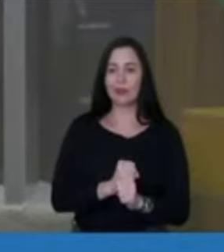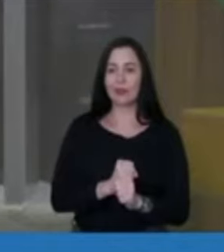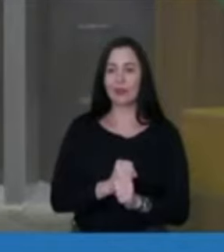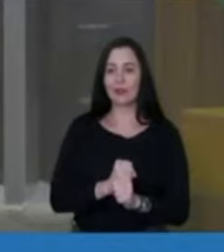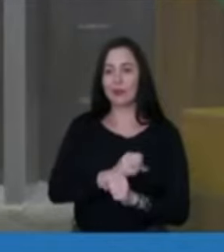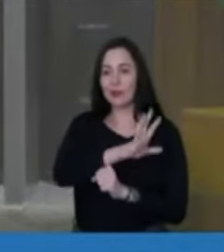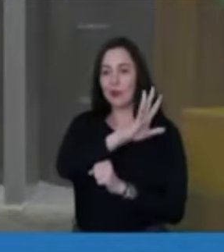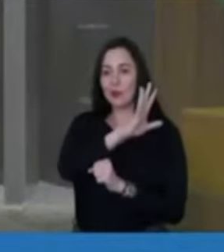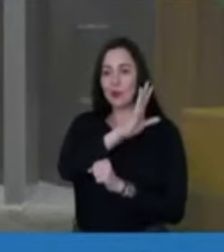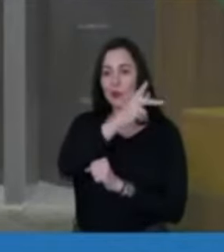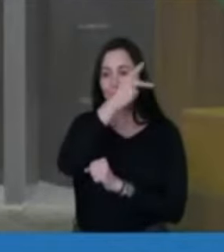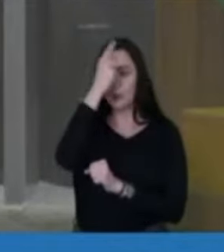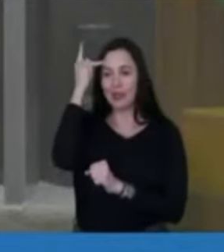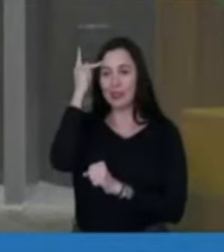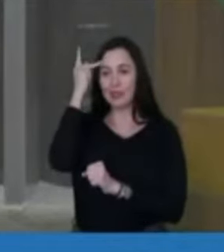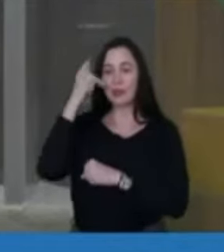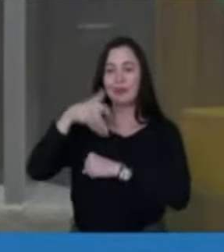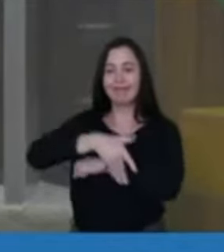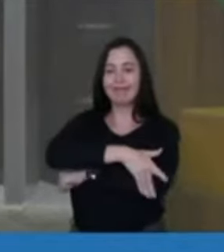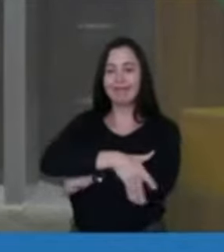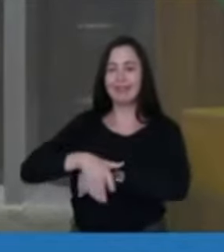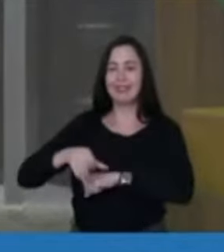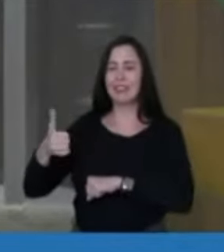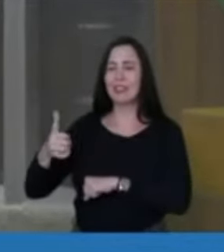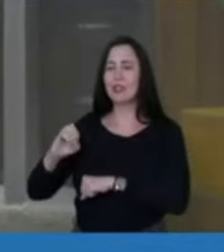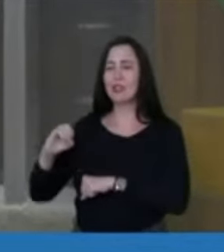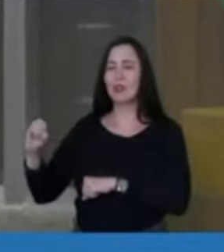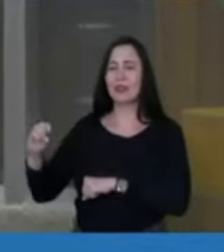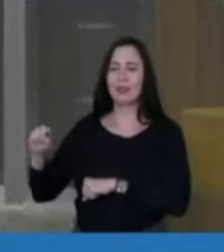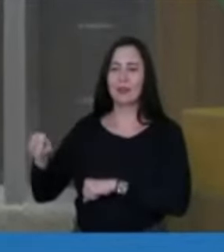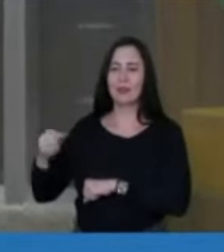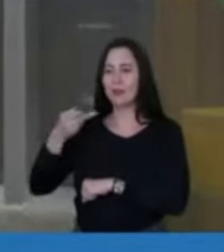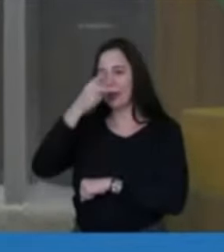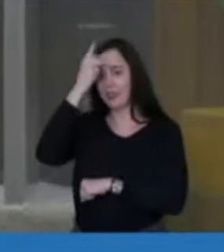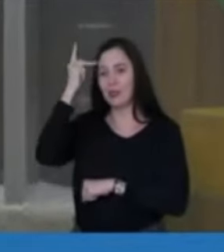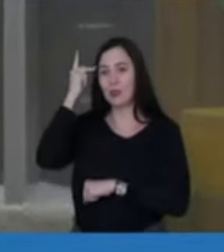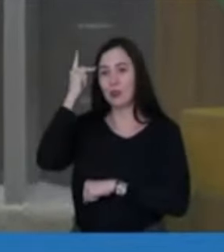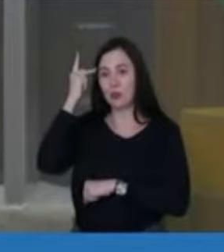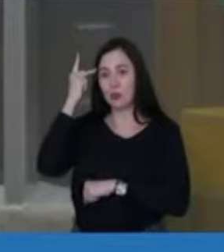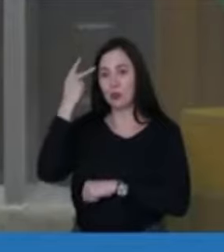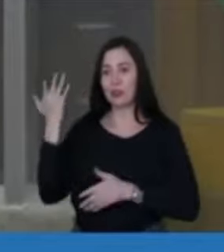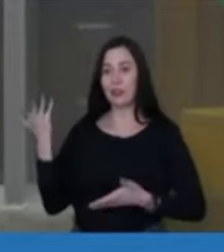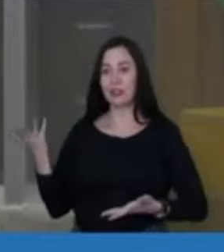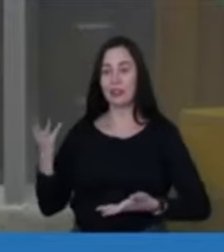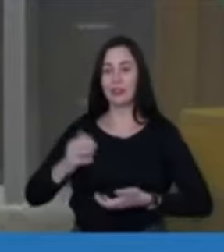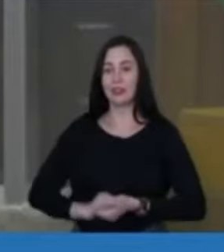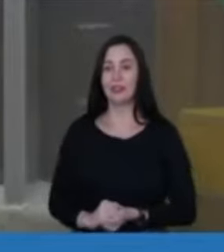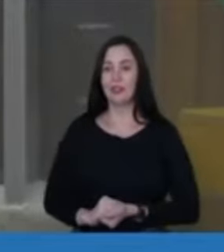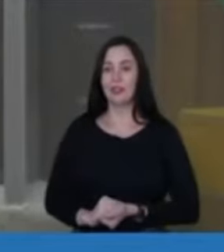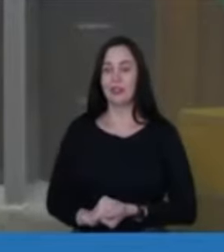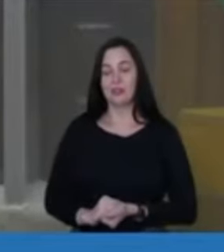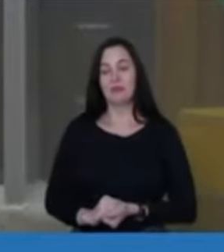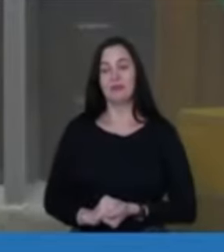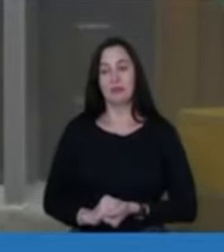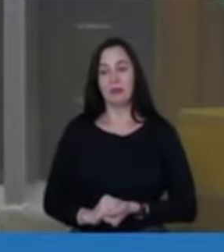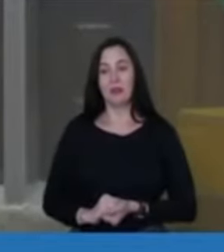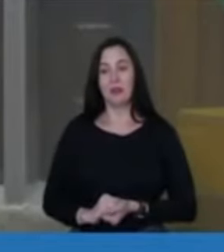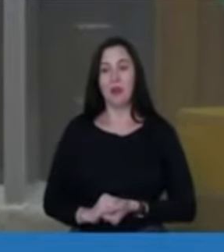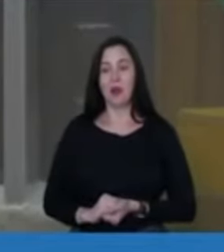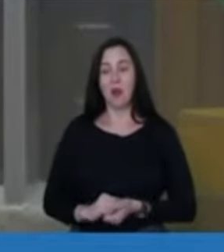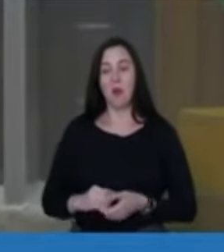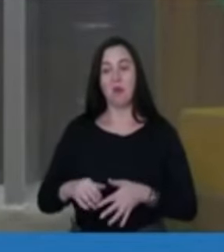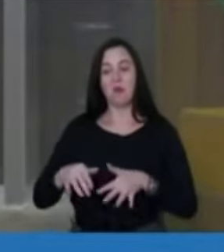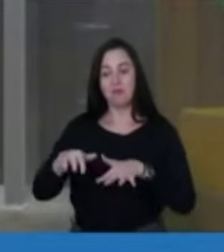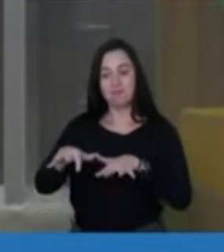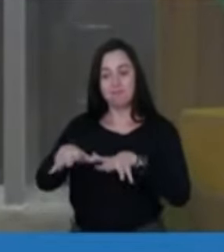Paulista mostram que o ato não passou de 180 mil pessoas. O que, aliás, é um ato grande. É um ato grande, 180